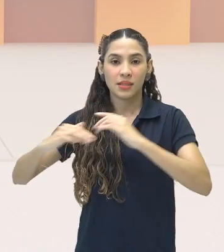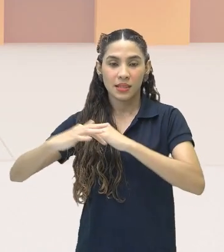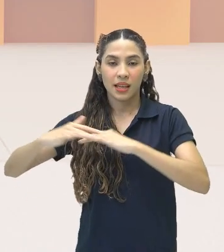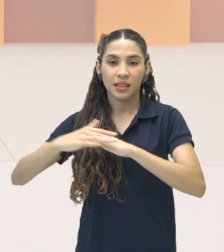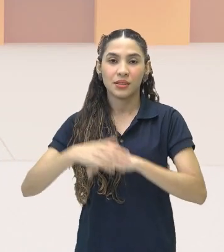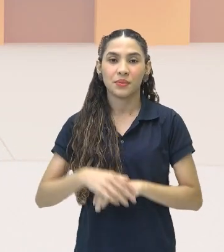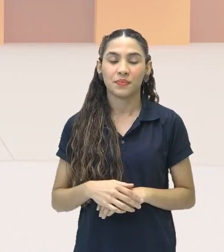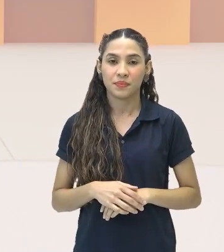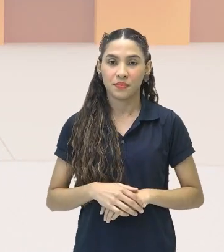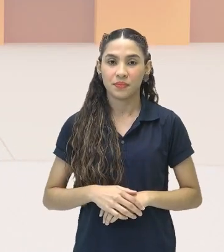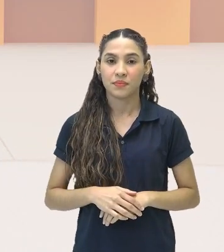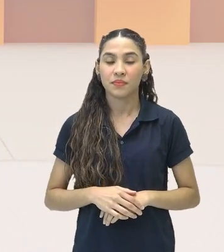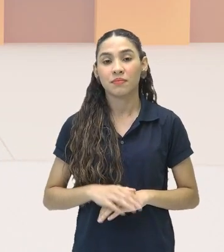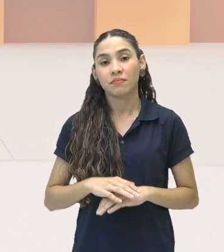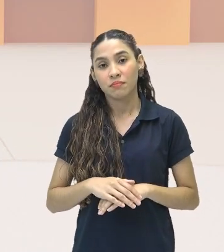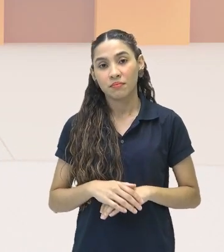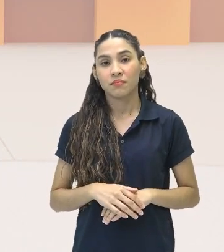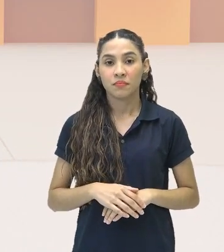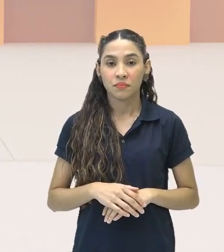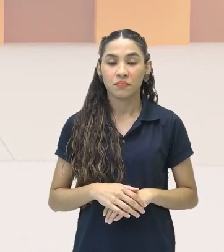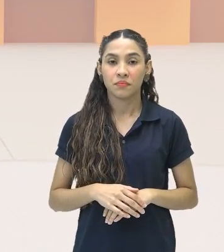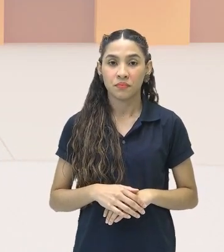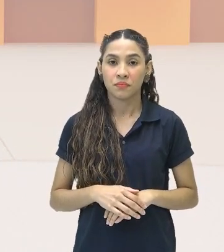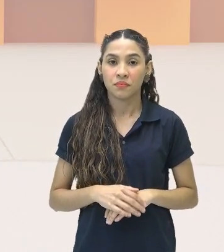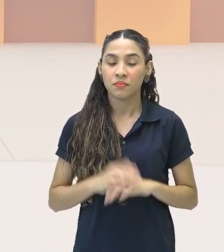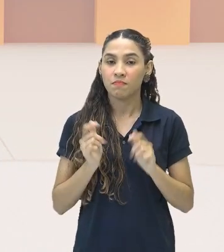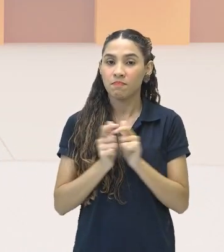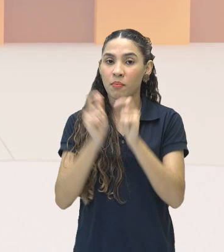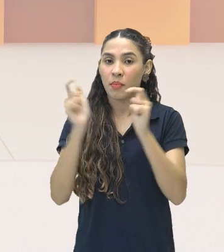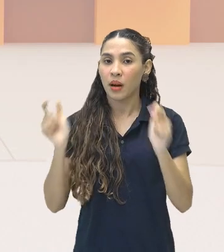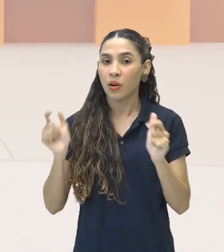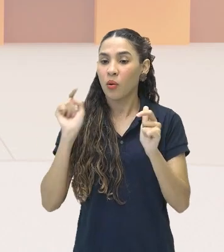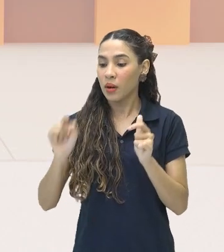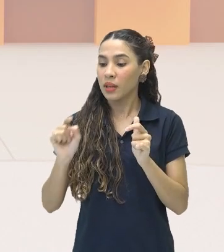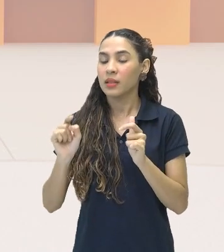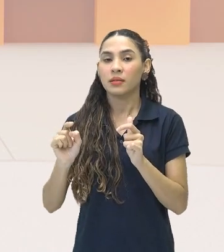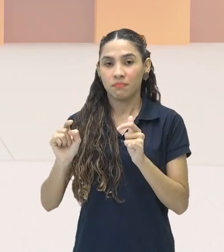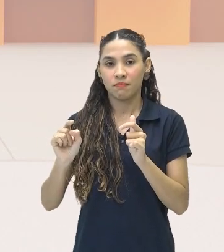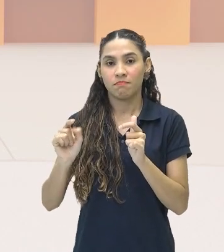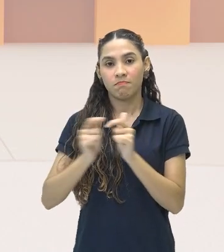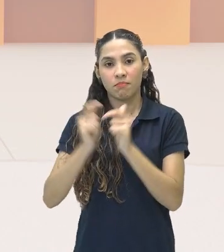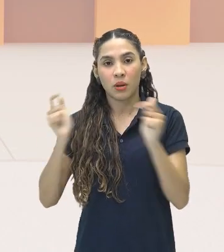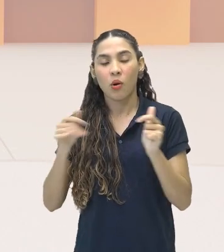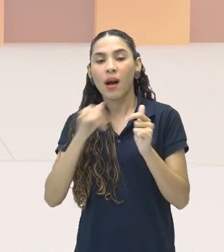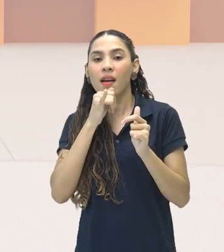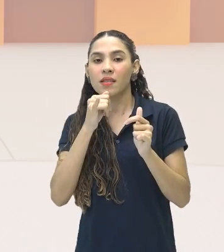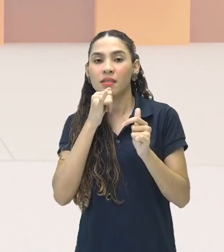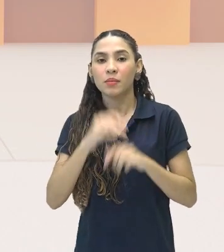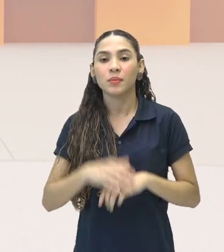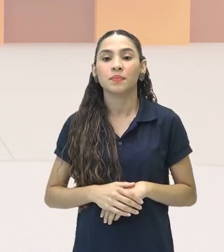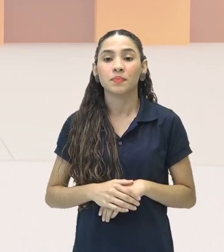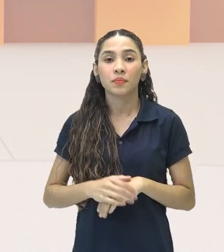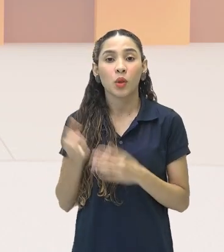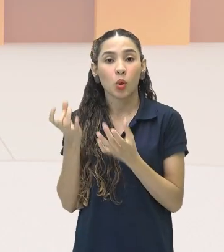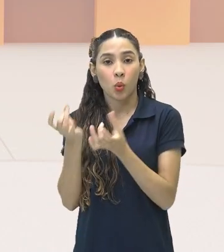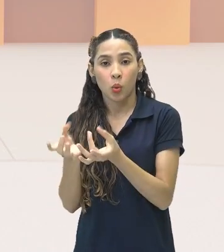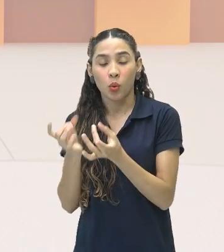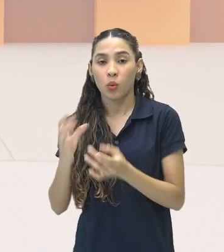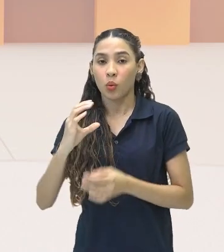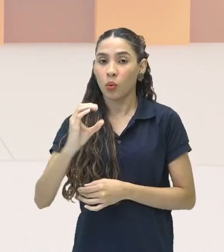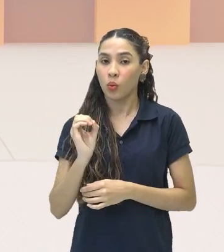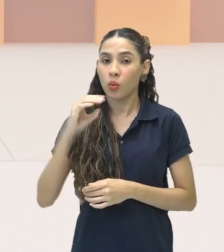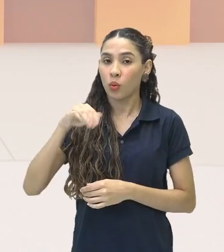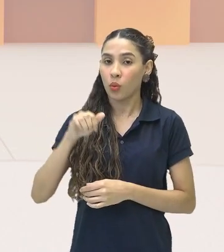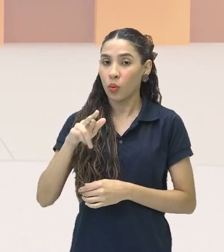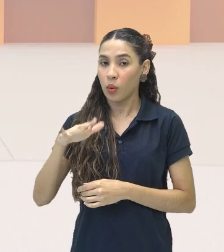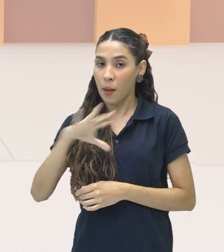cidade, pelo menos em maior proporção, como por exemplo a questão do comércio. É